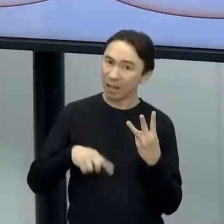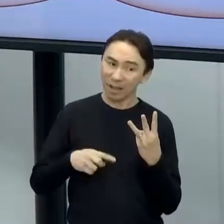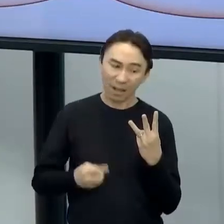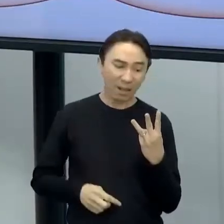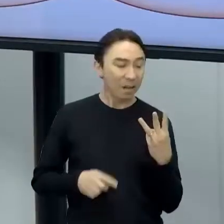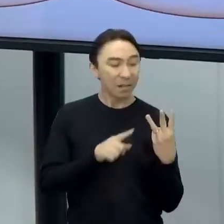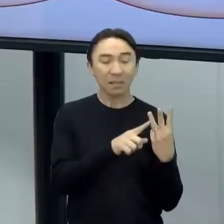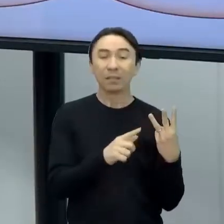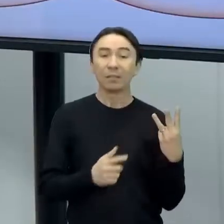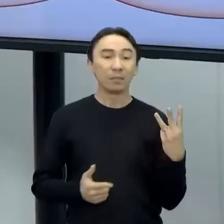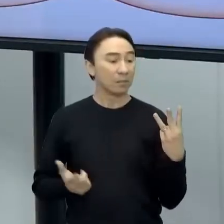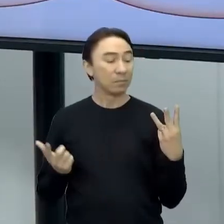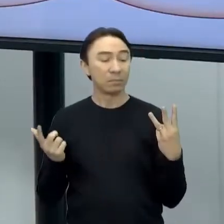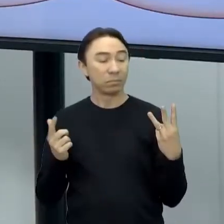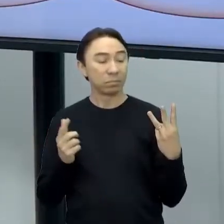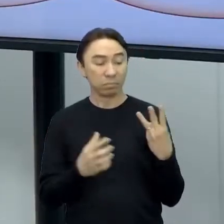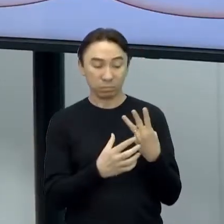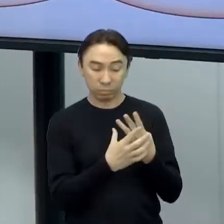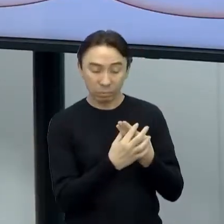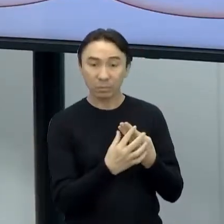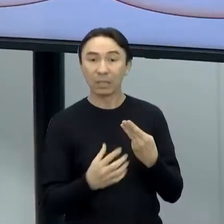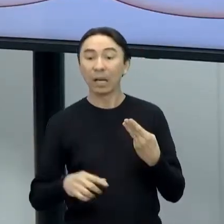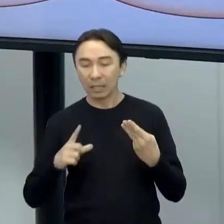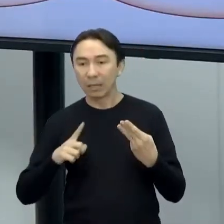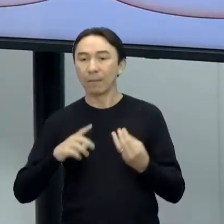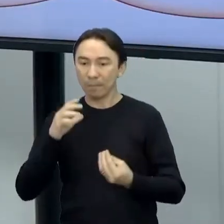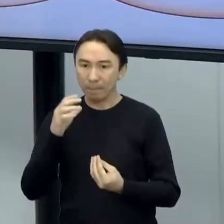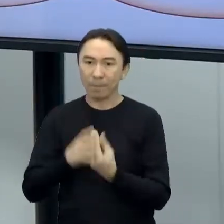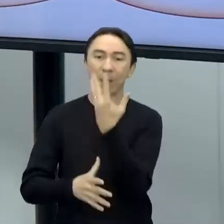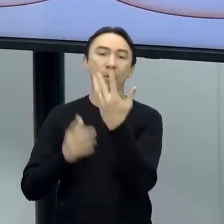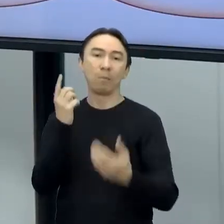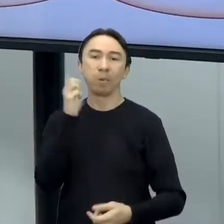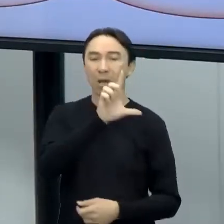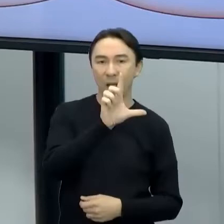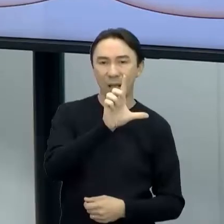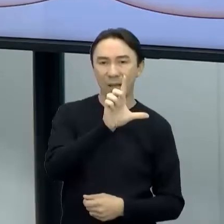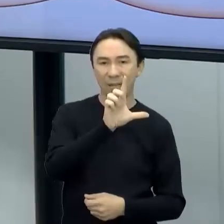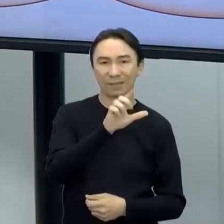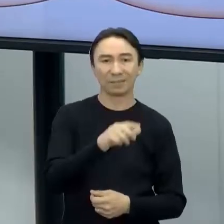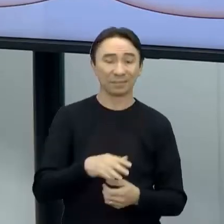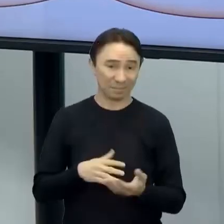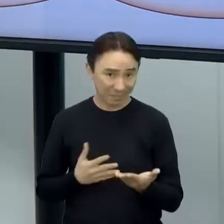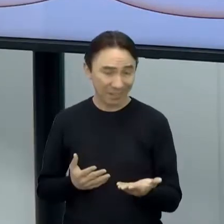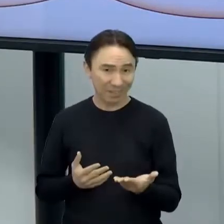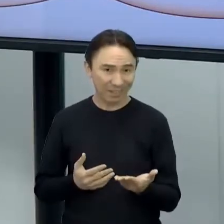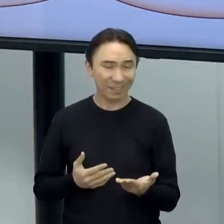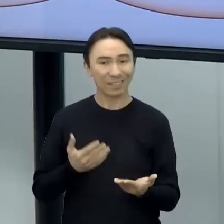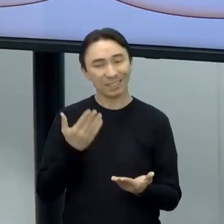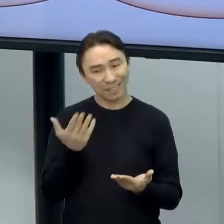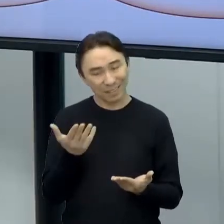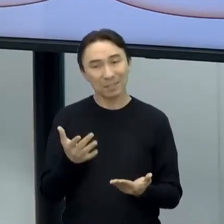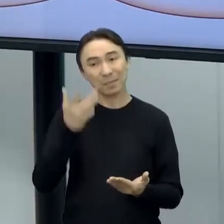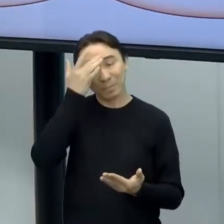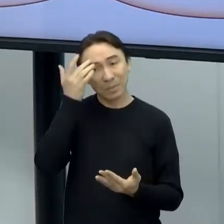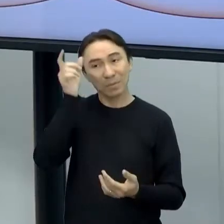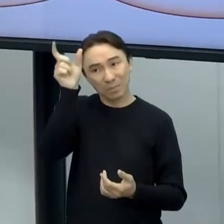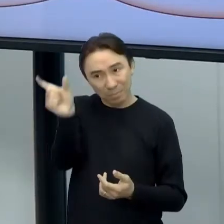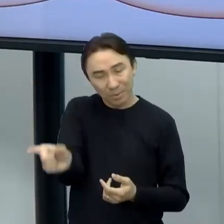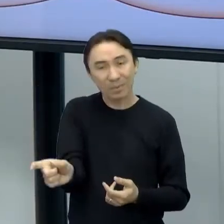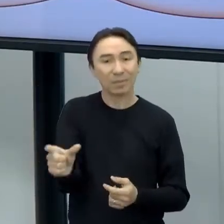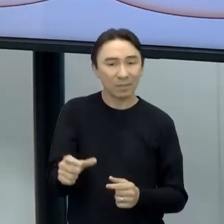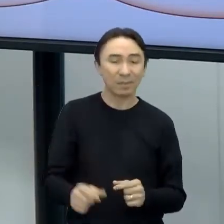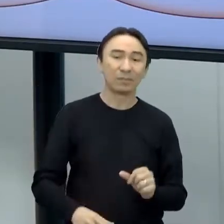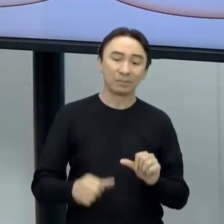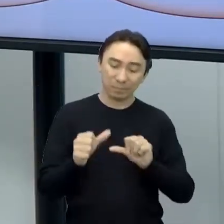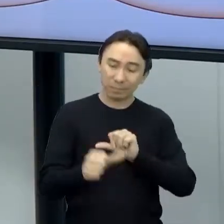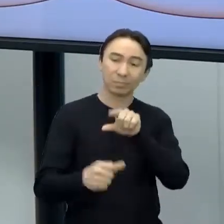meio para criar a solução, para desenvolver e para atender aquelas pessoas,